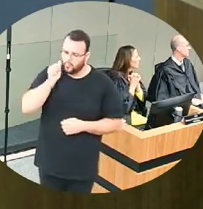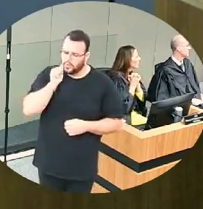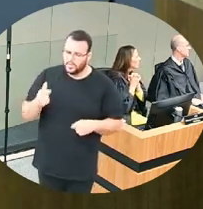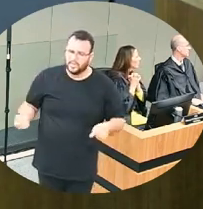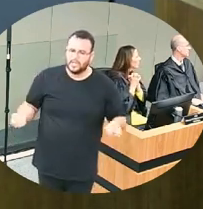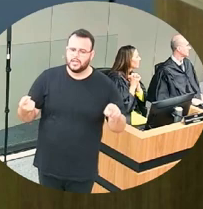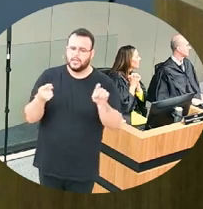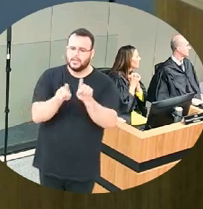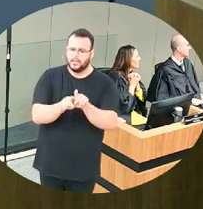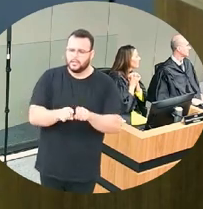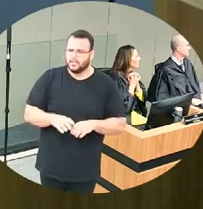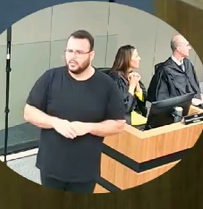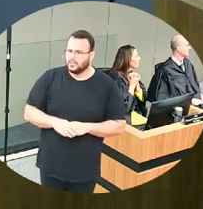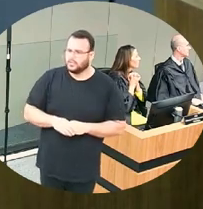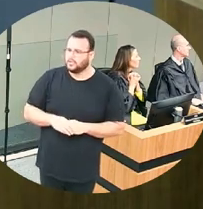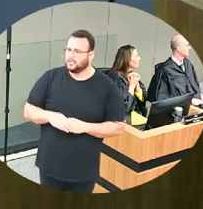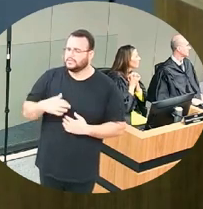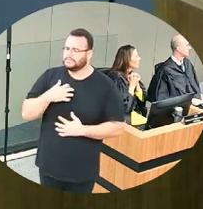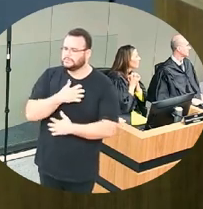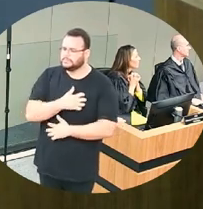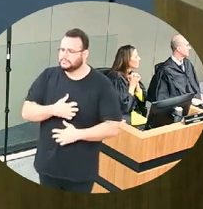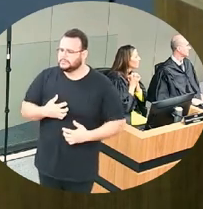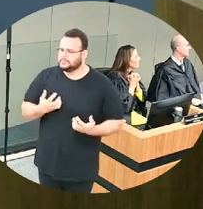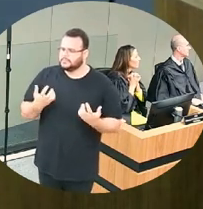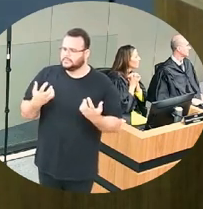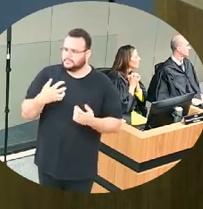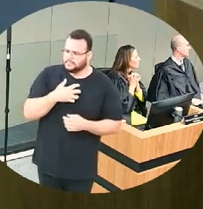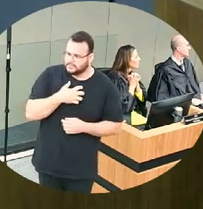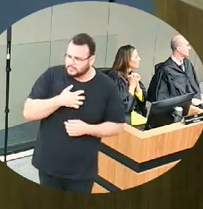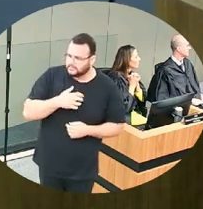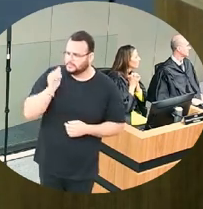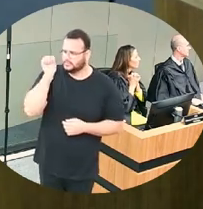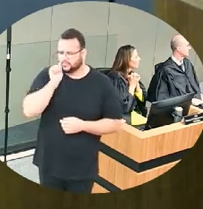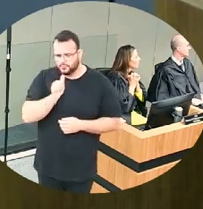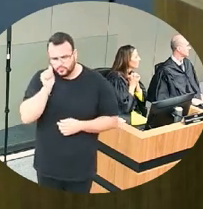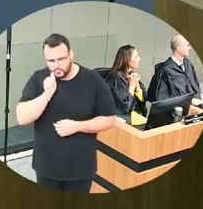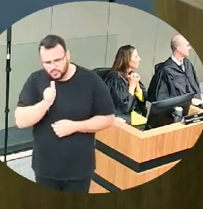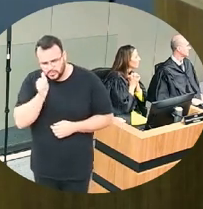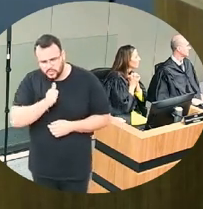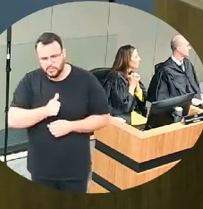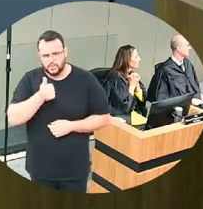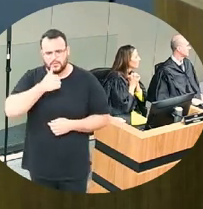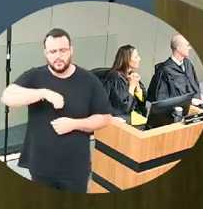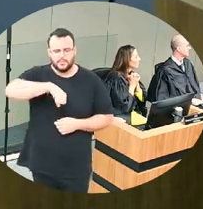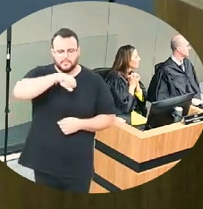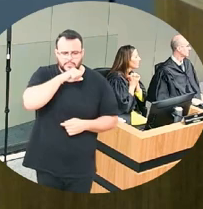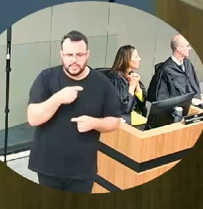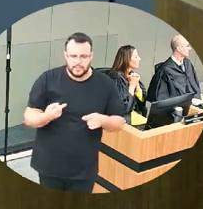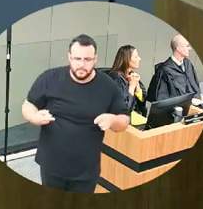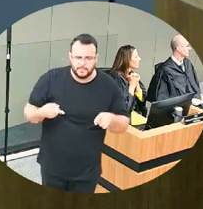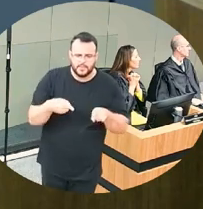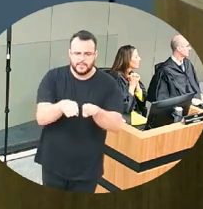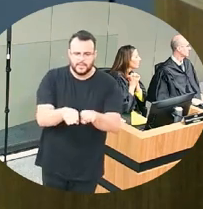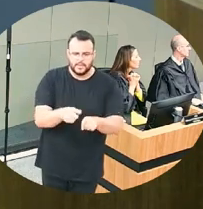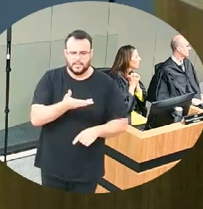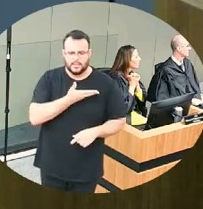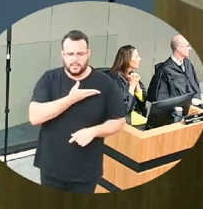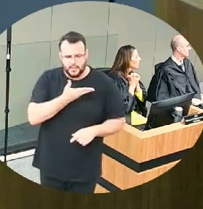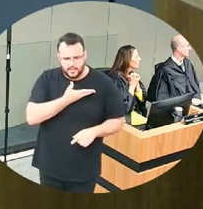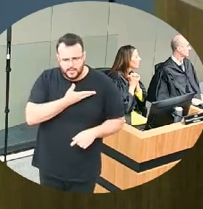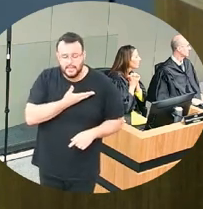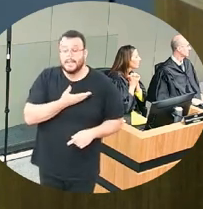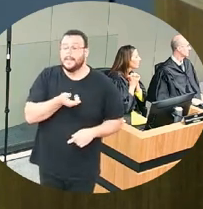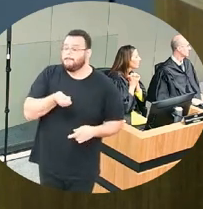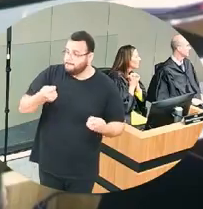lado trazendo essa sensibilidade de mules de Mães de parceiras de amigas que ainda